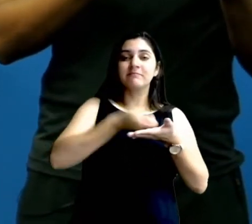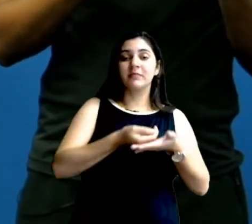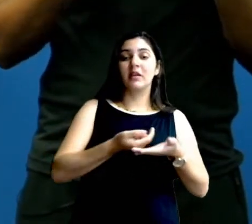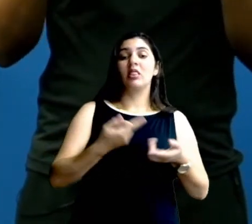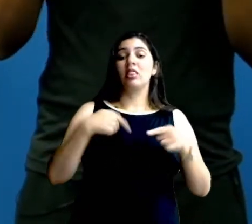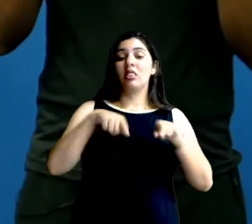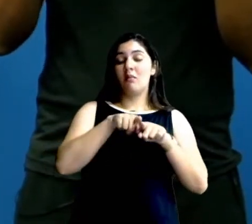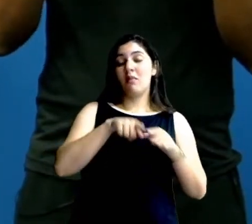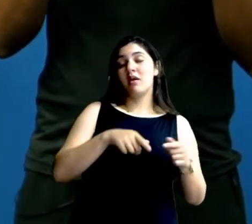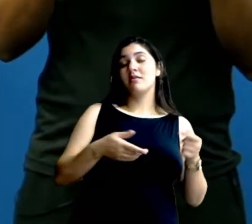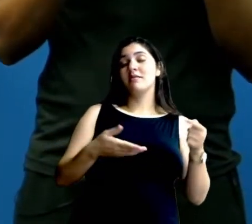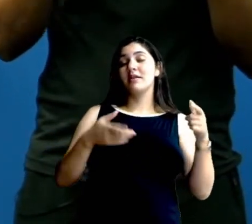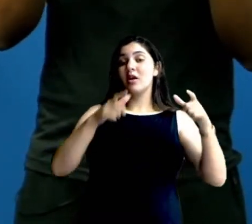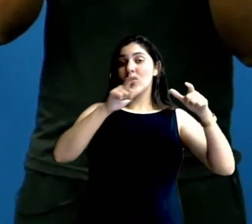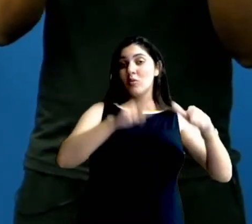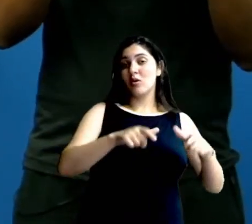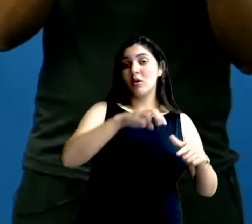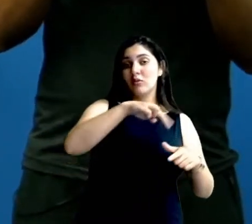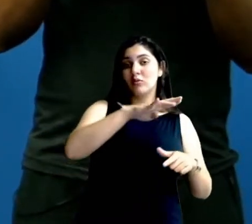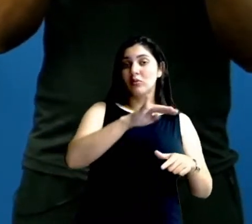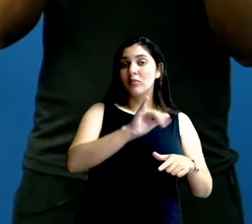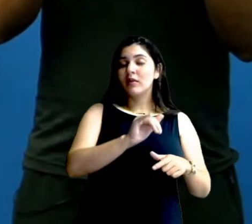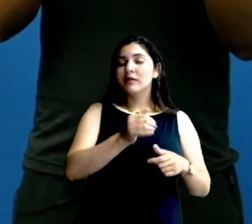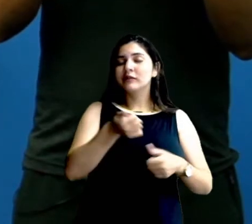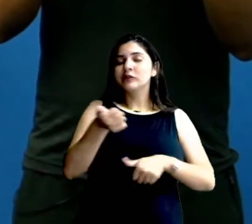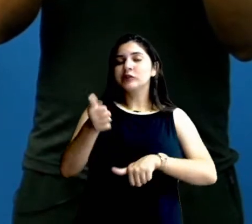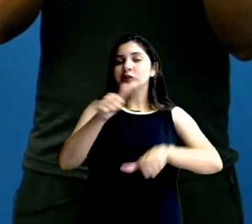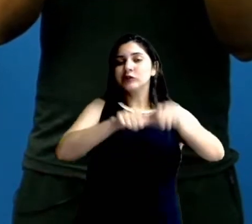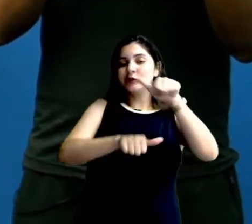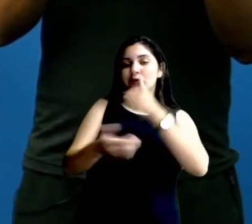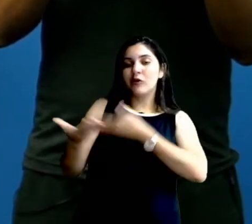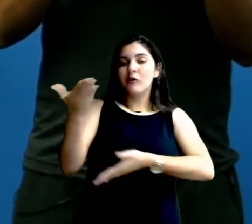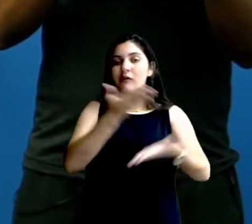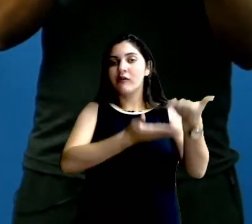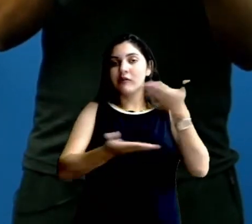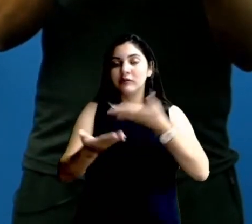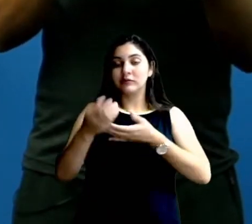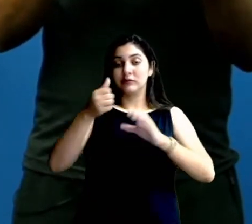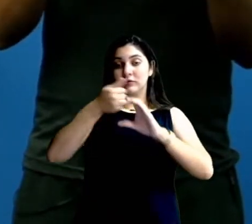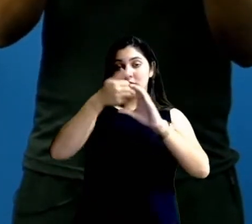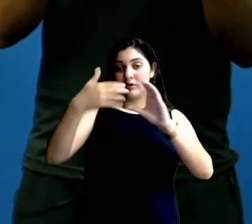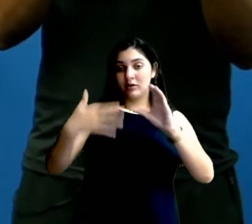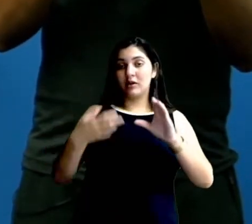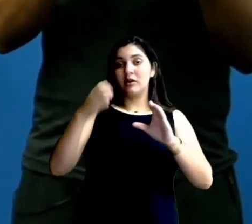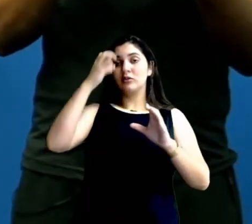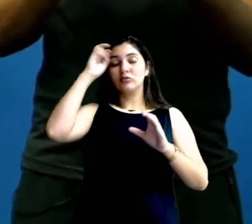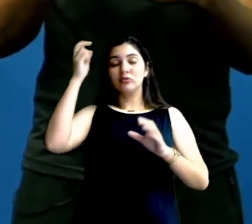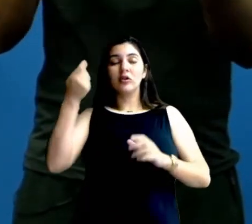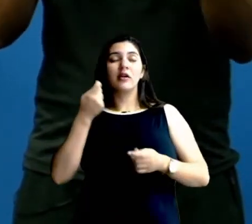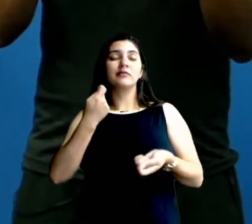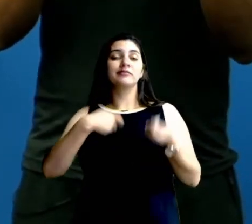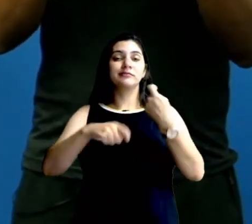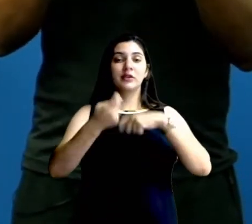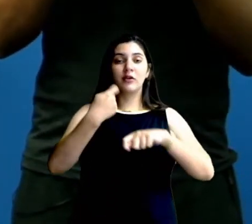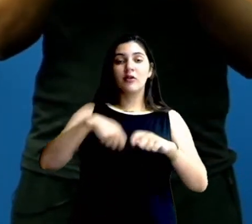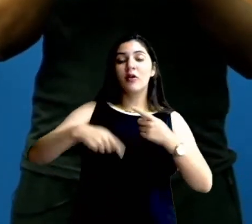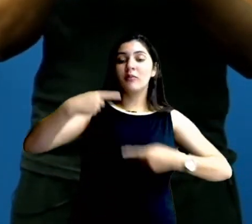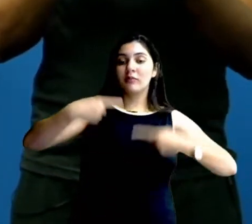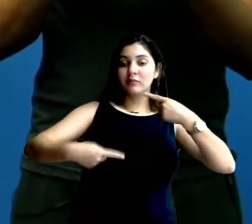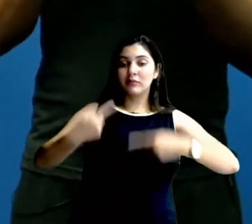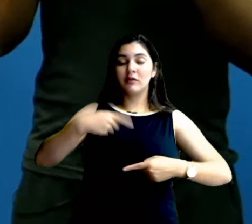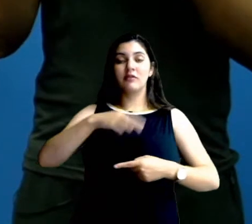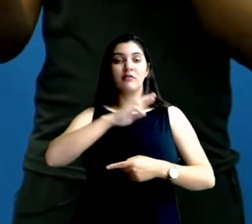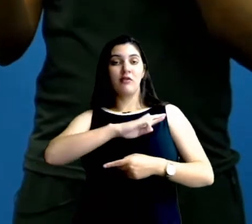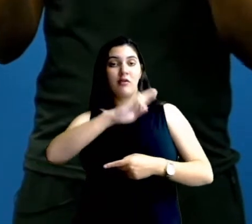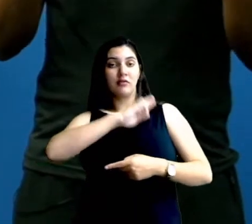dominou o Egito e aí eles intercambiar ão trocaram né é características culturais políticas econômicas e